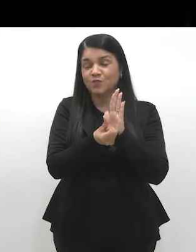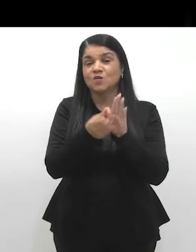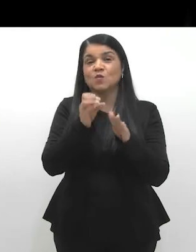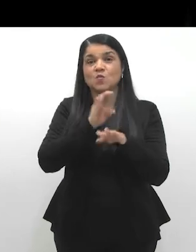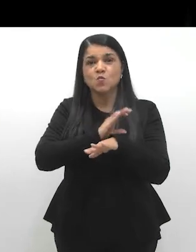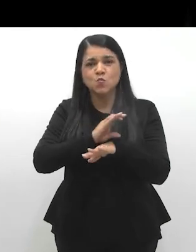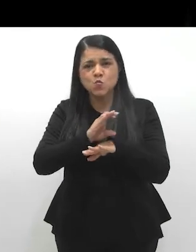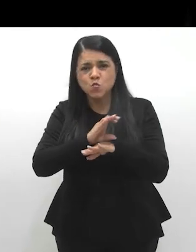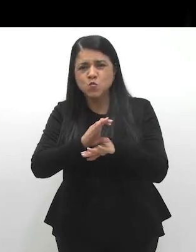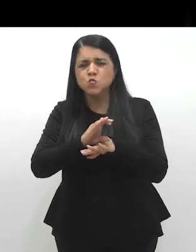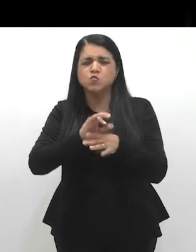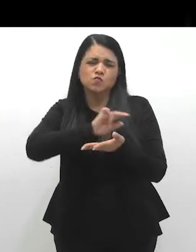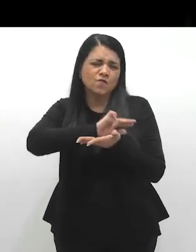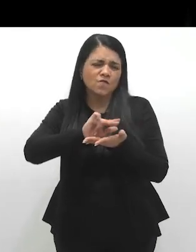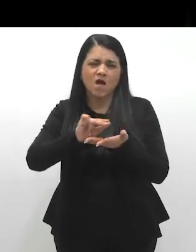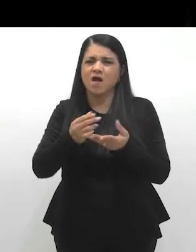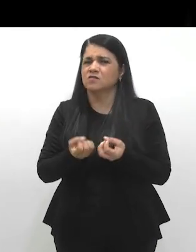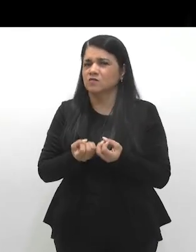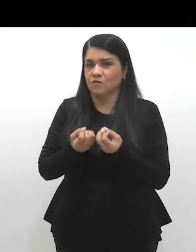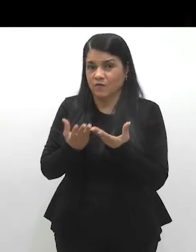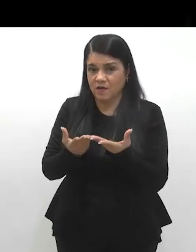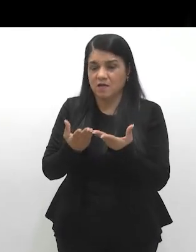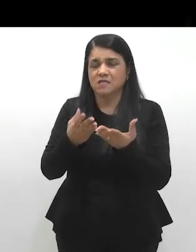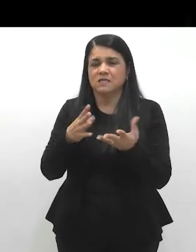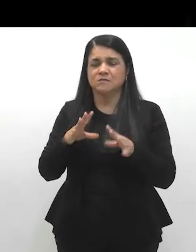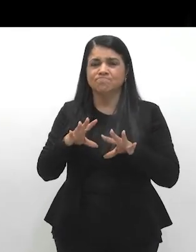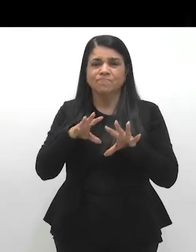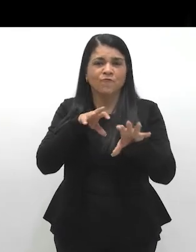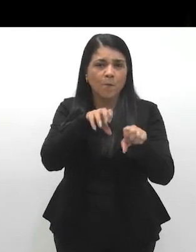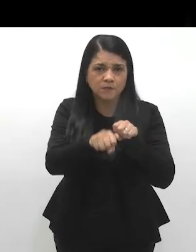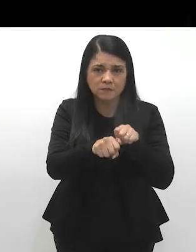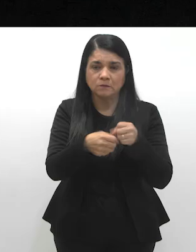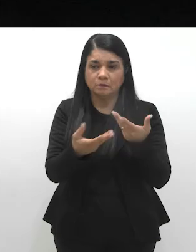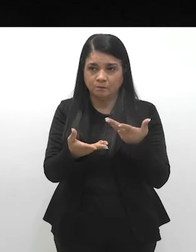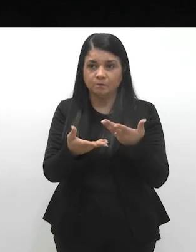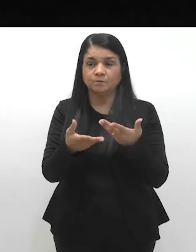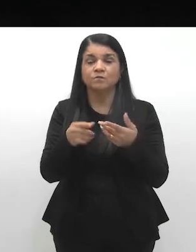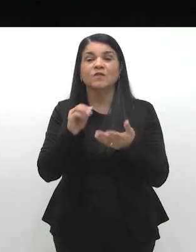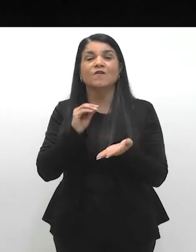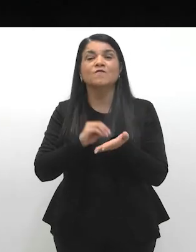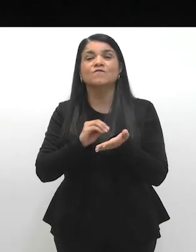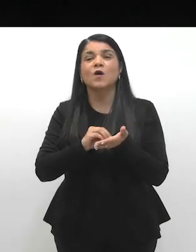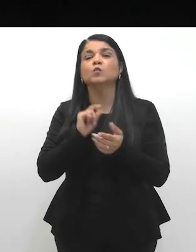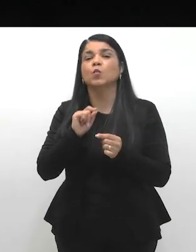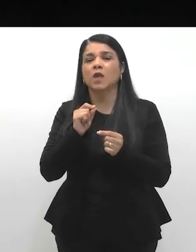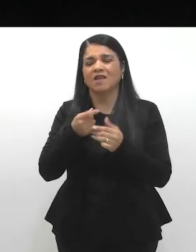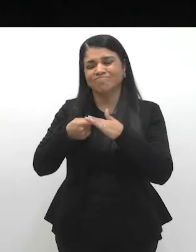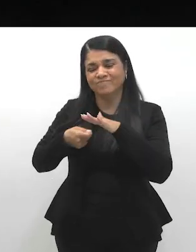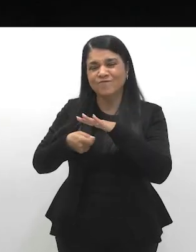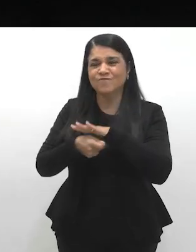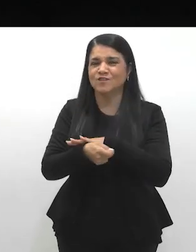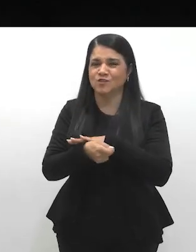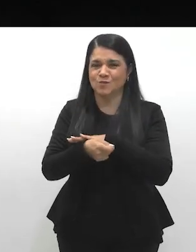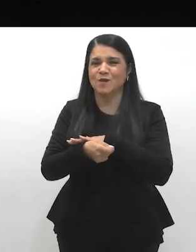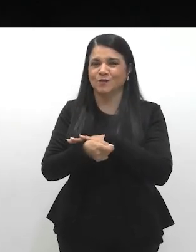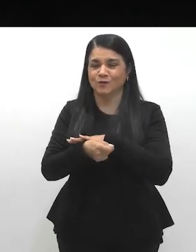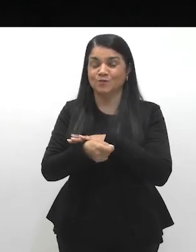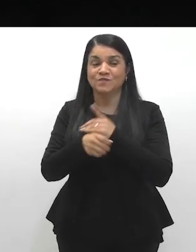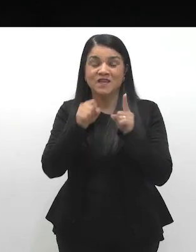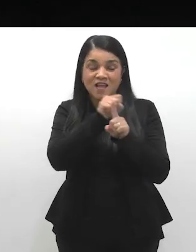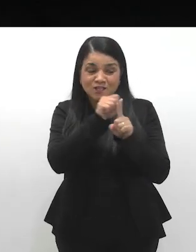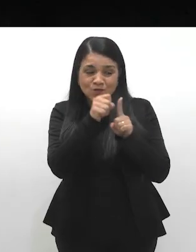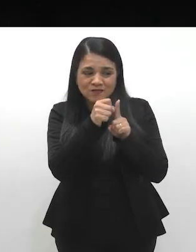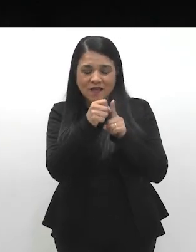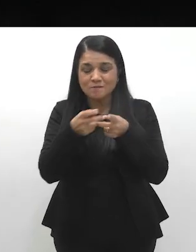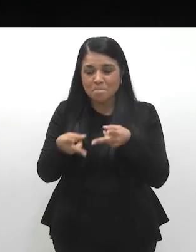conta dos cursos, enfim, de tudo que vocês oferecem. Toda a qualificação. O que está faltando mesmo é um pouquinho mais de recursos